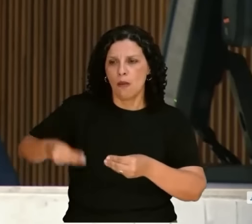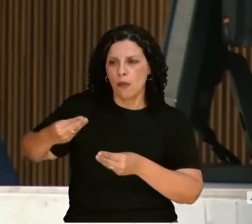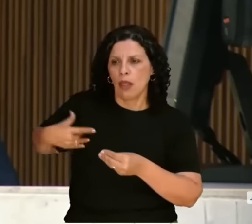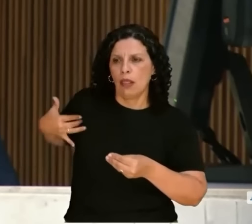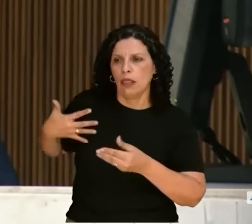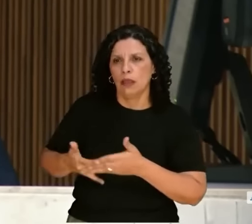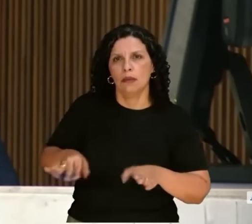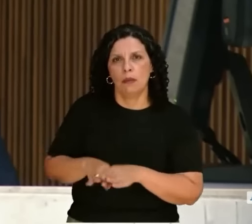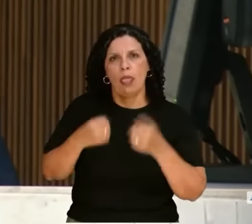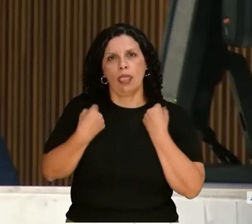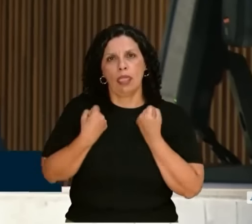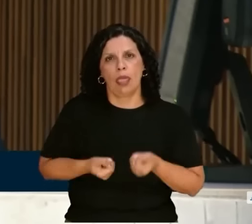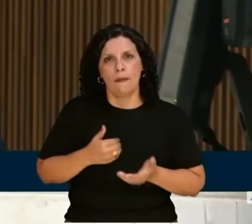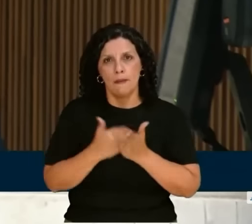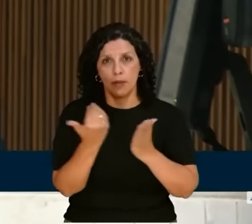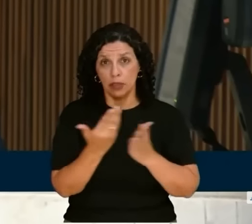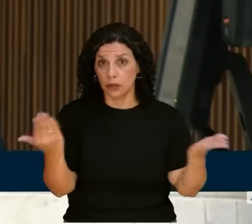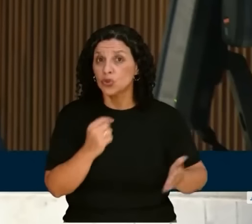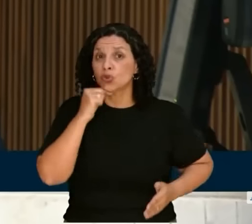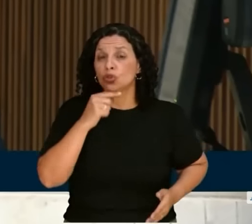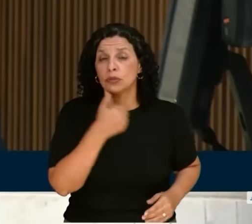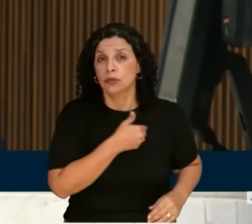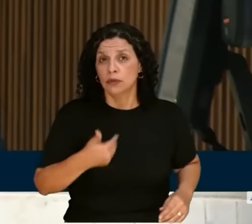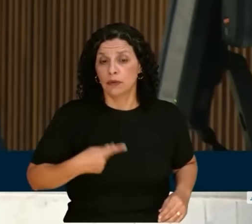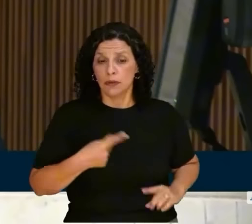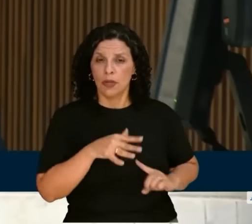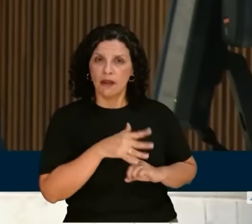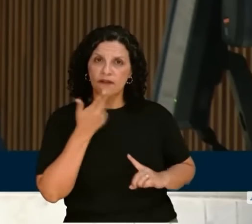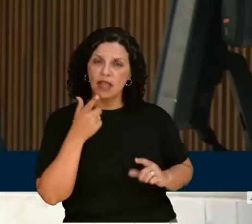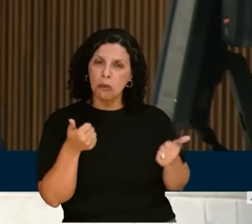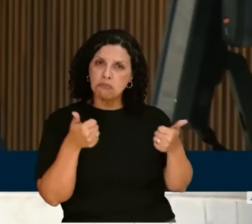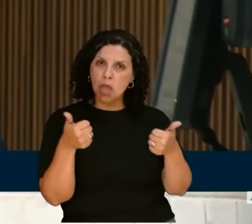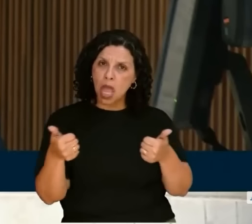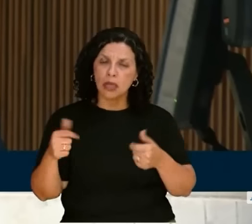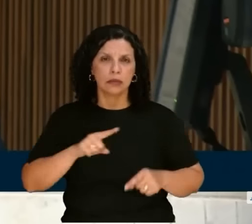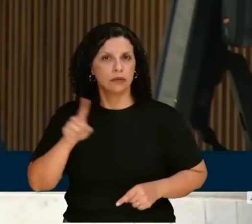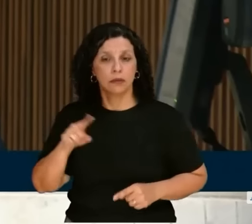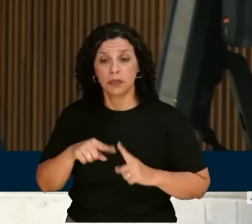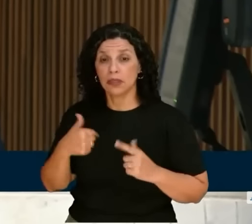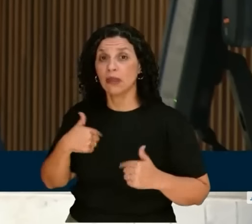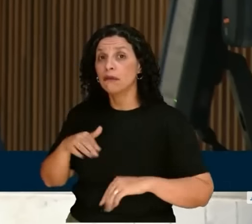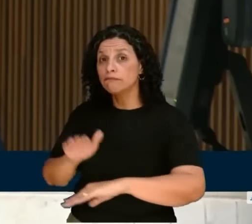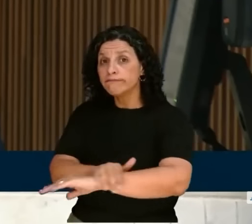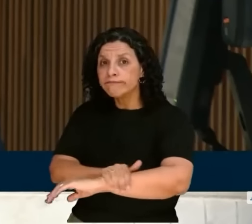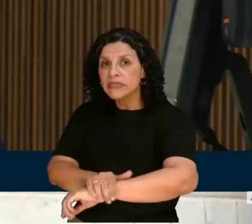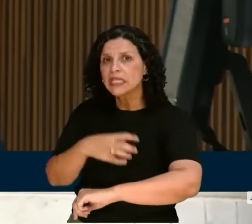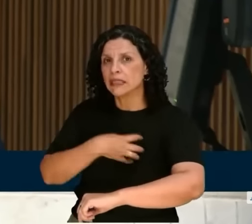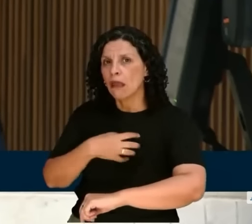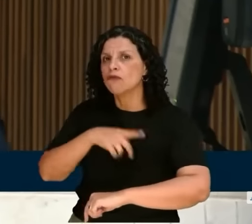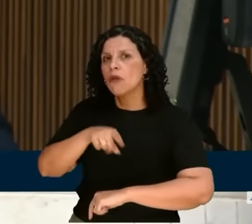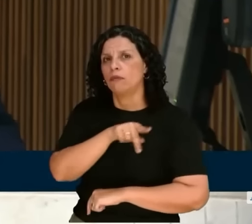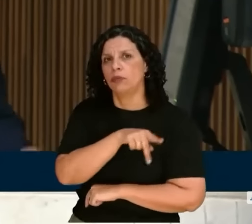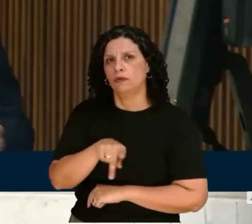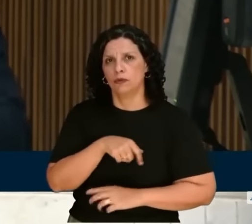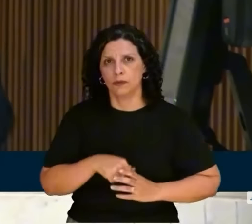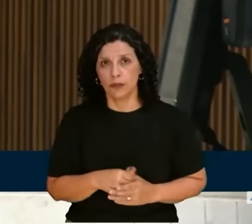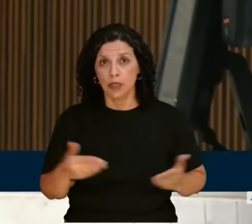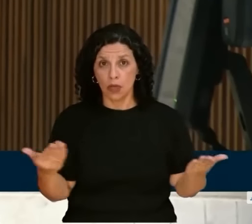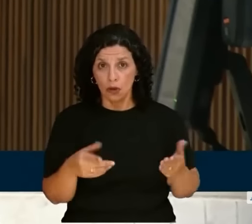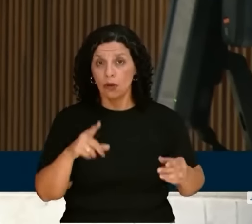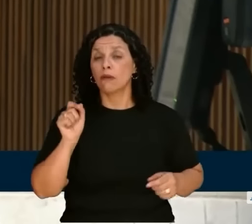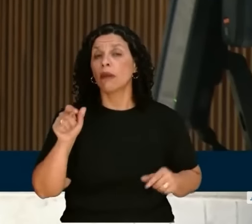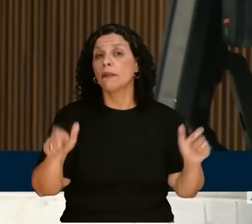10 anos de sobrecarga. E não adianta o governo do estado dizer que está tudo bem. Porque quem sente na pele é o professor. E